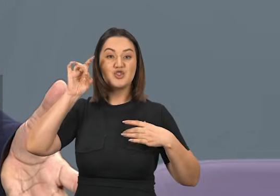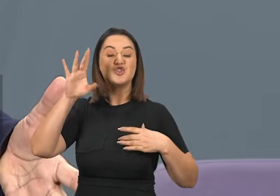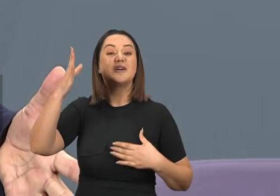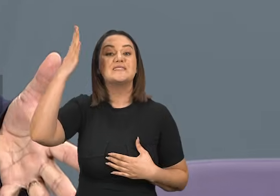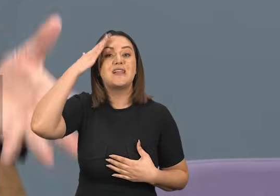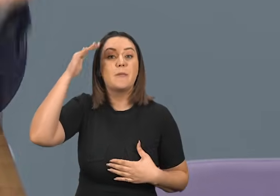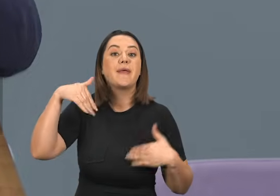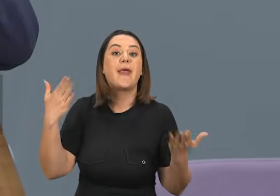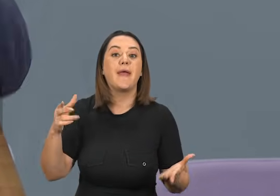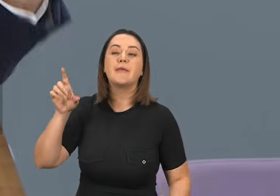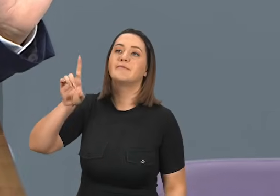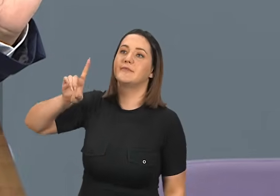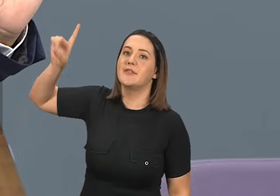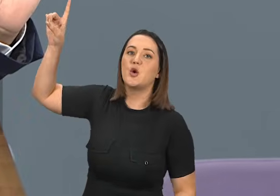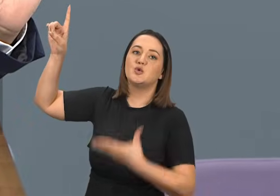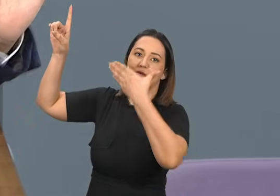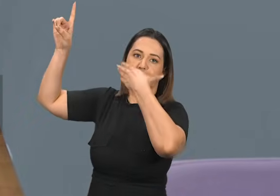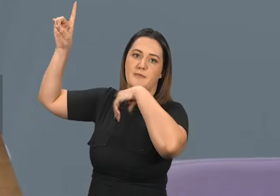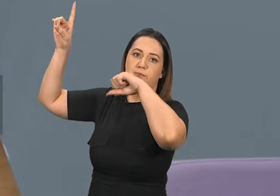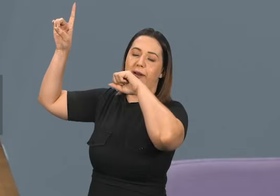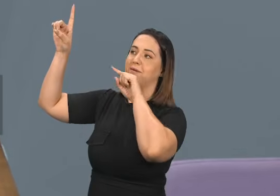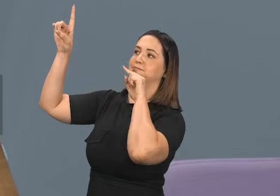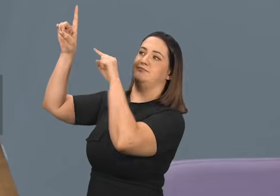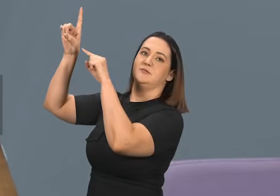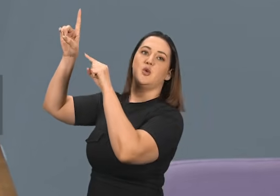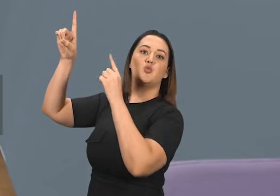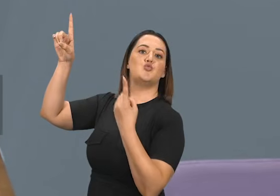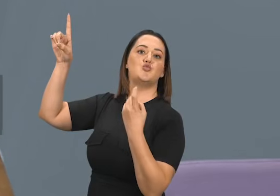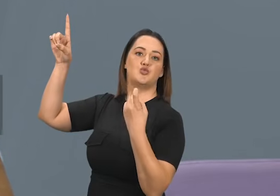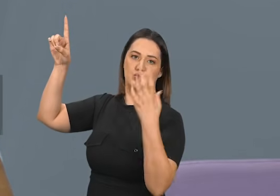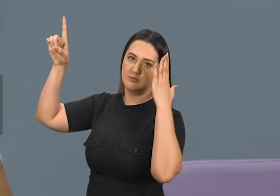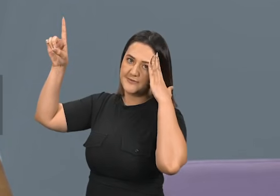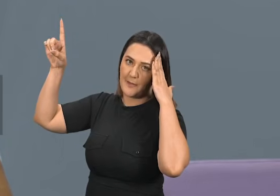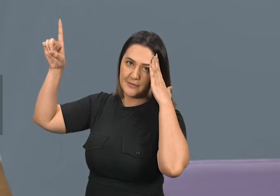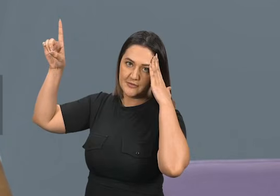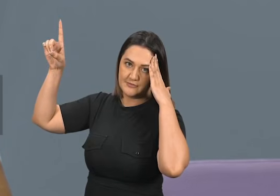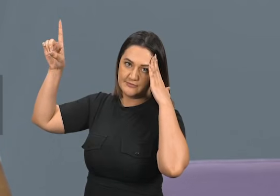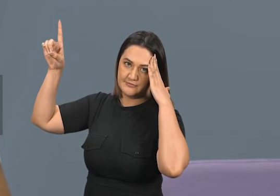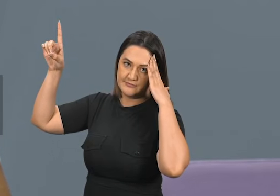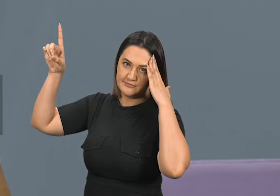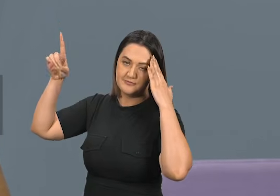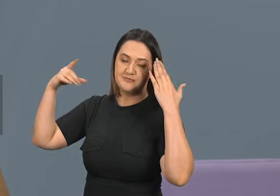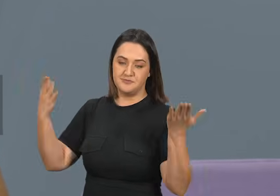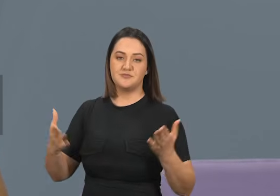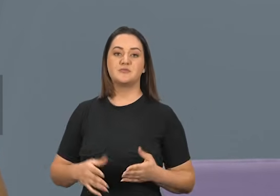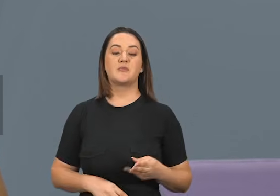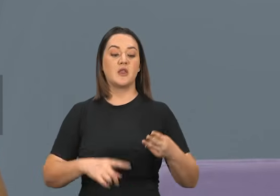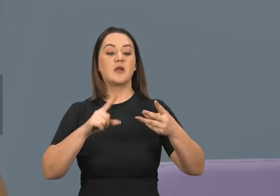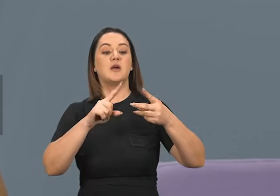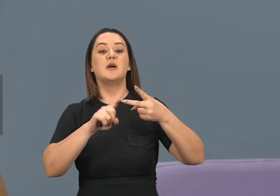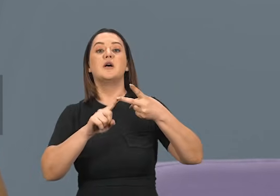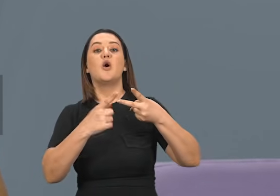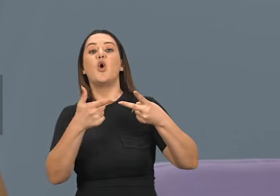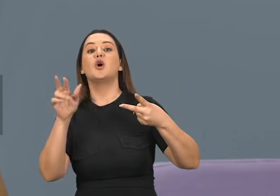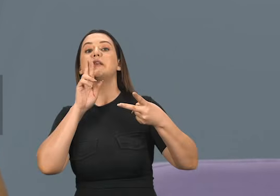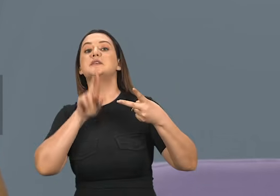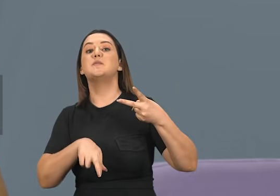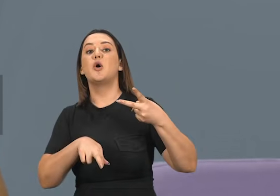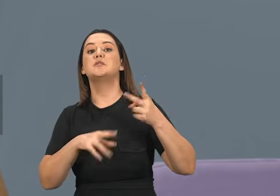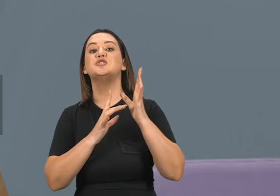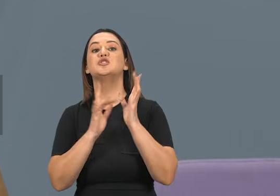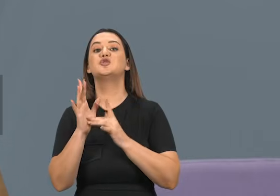Pai. Então, ponto final. Ninguém sabe o dia. Essa foi a primeira resposta de Jesus. Veja agora a segunda